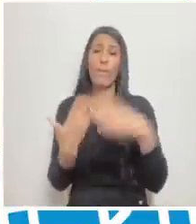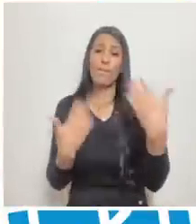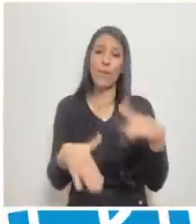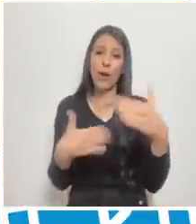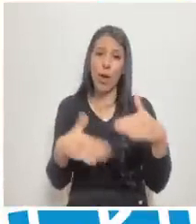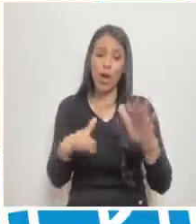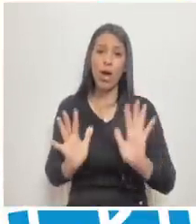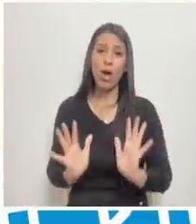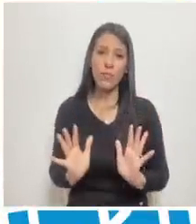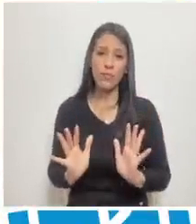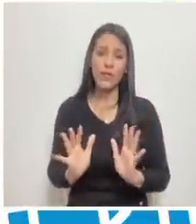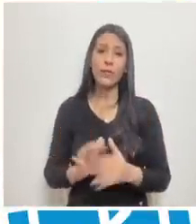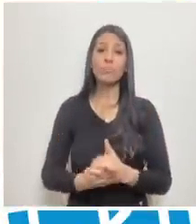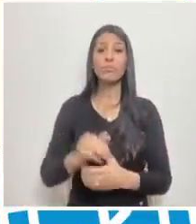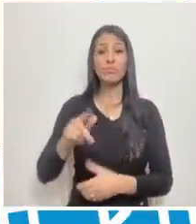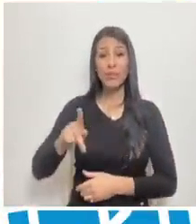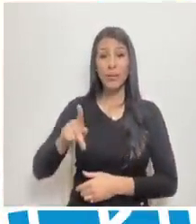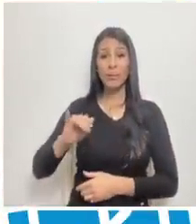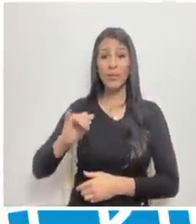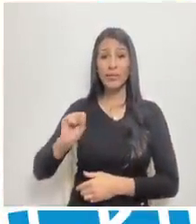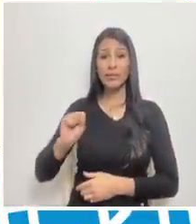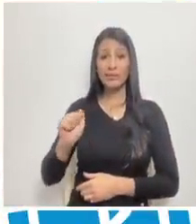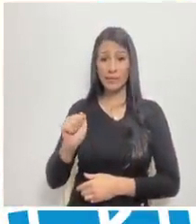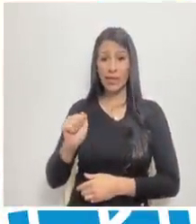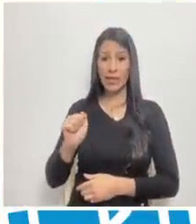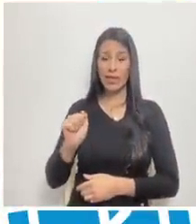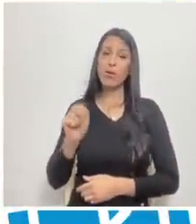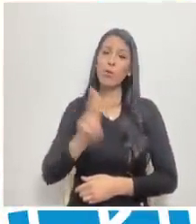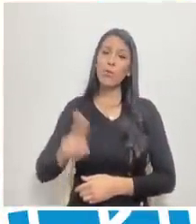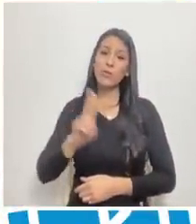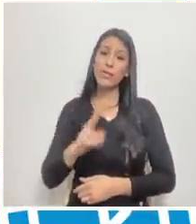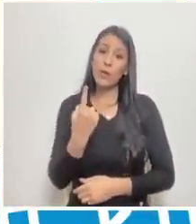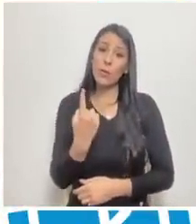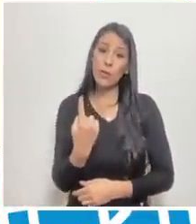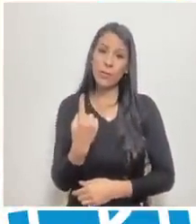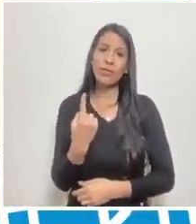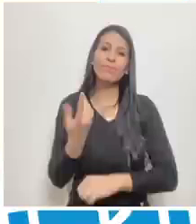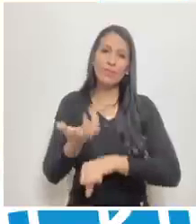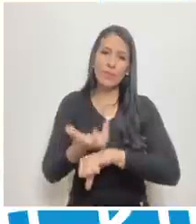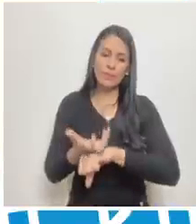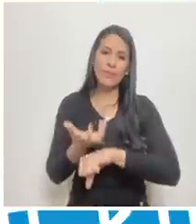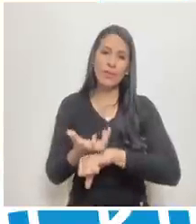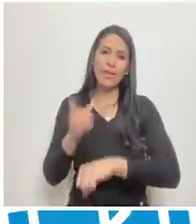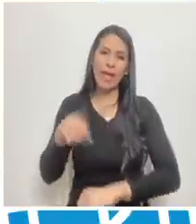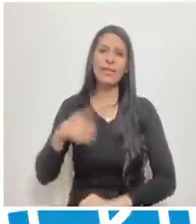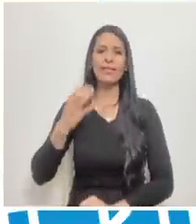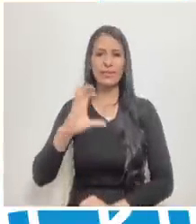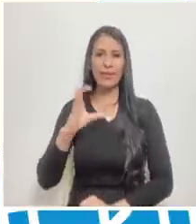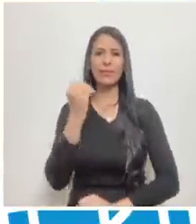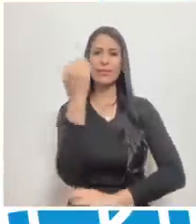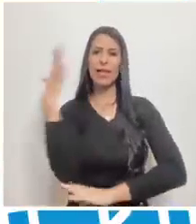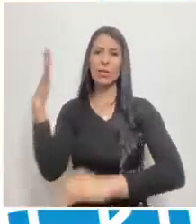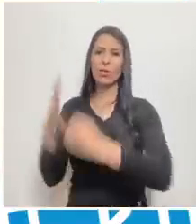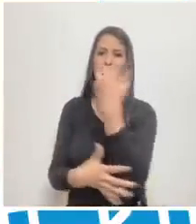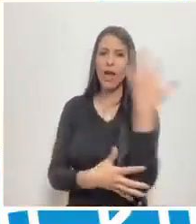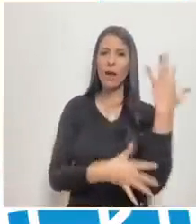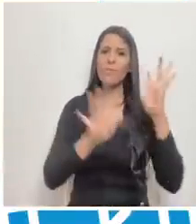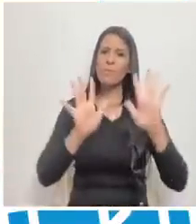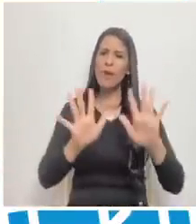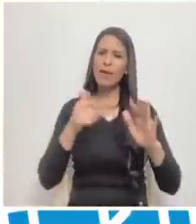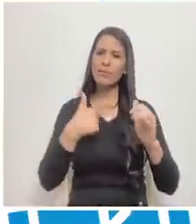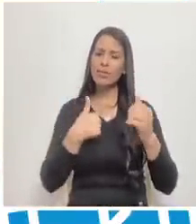O PISA usa uma disciplina, o que é o caso das ciências naturais, mas eu tenho a impressão que as ciências